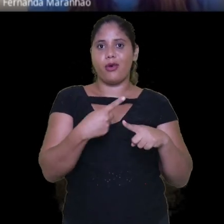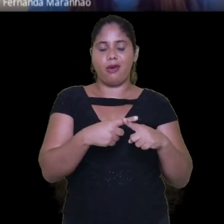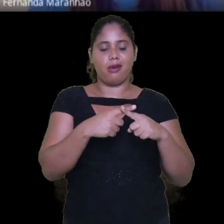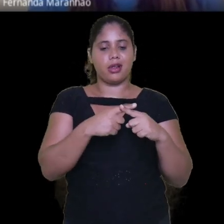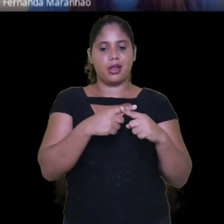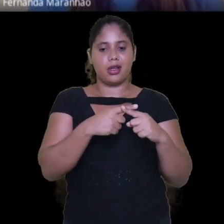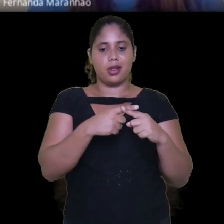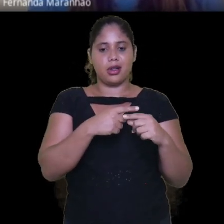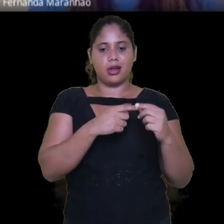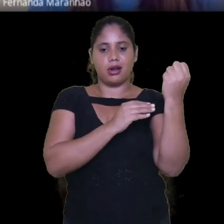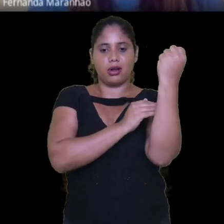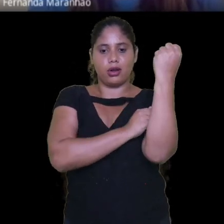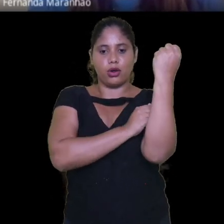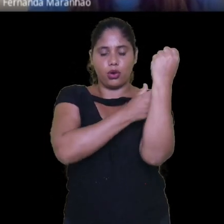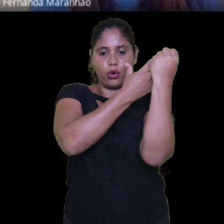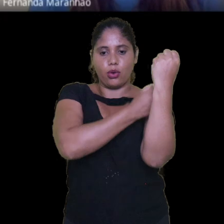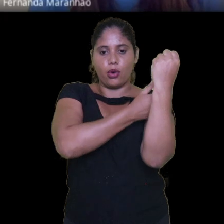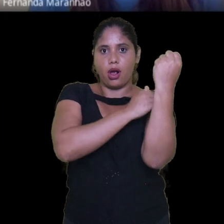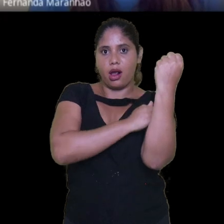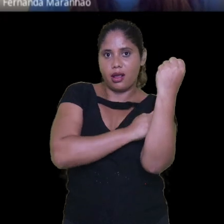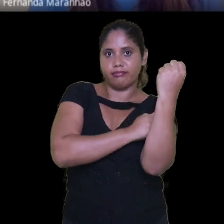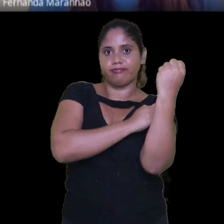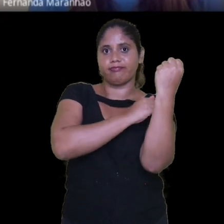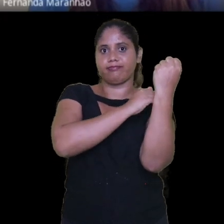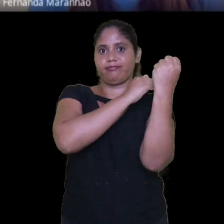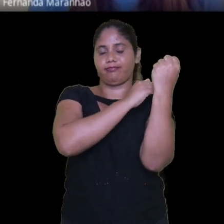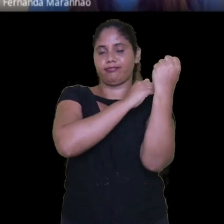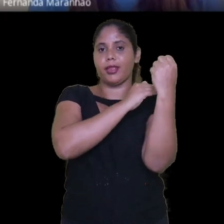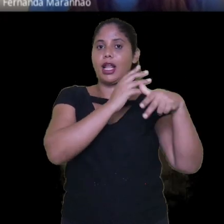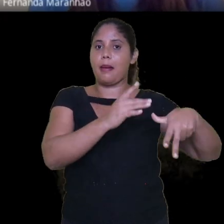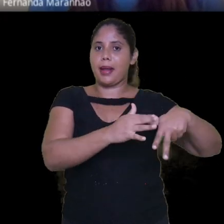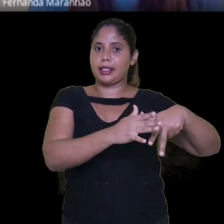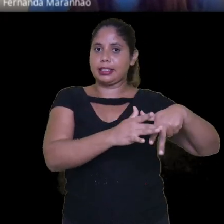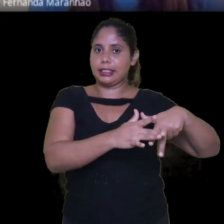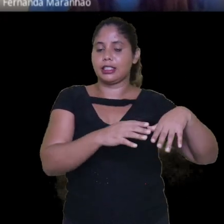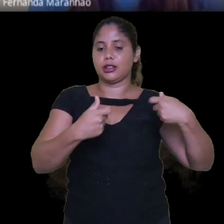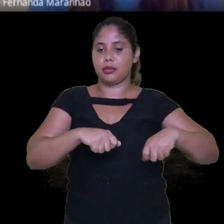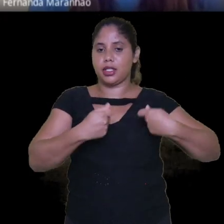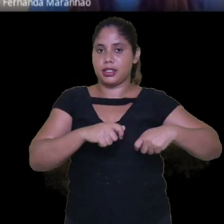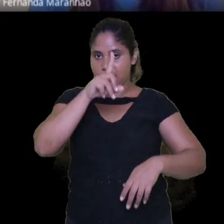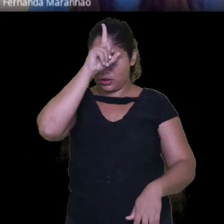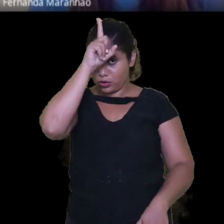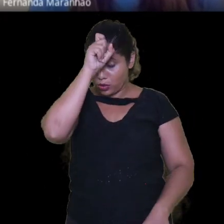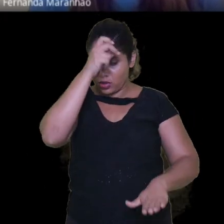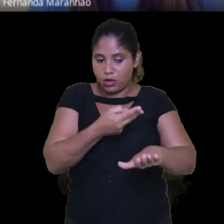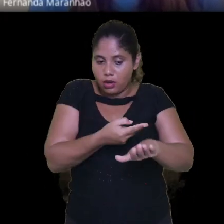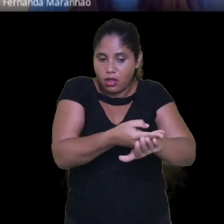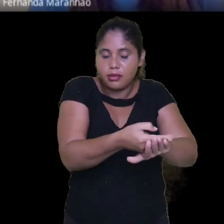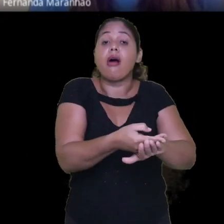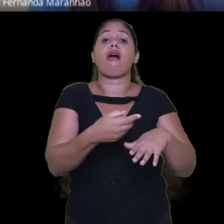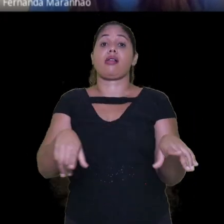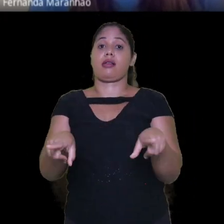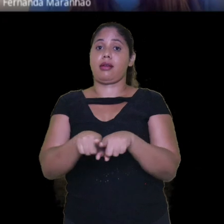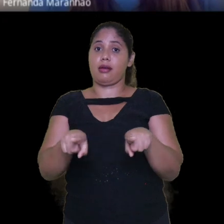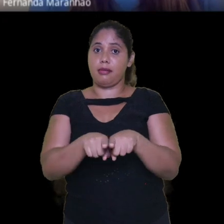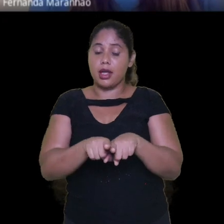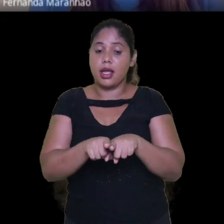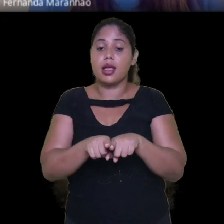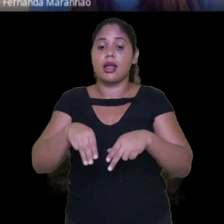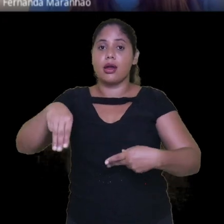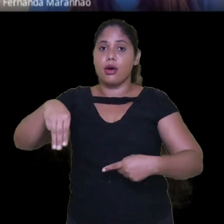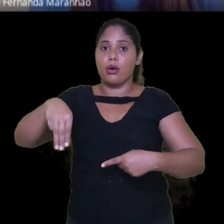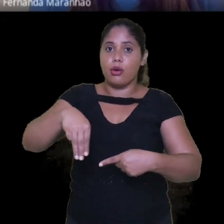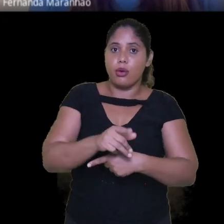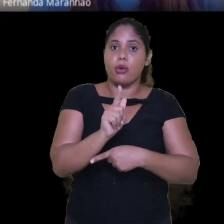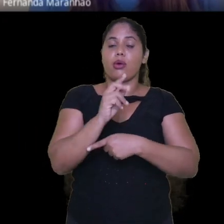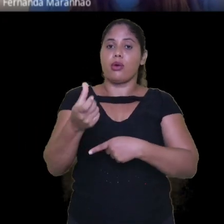precisa receber sulfato de magnésio, e a interrupção da HELP, diferente das outras condições, é imediata. A depender da condição clínica